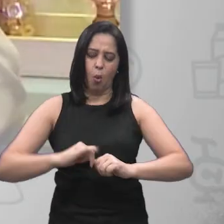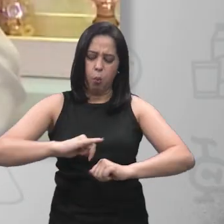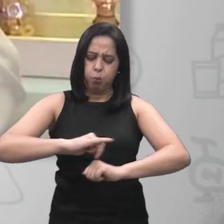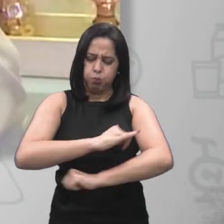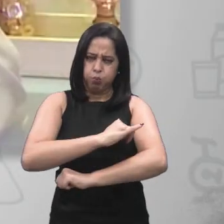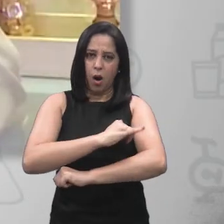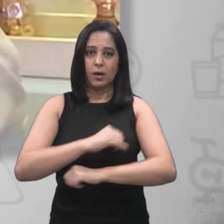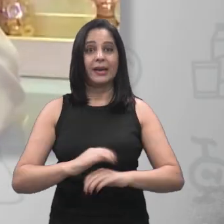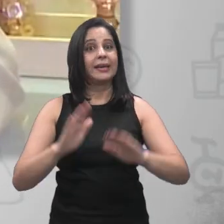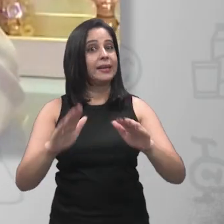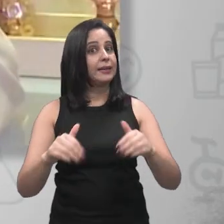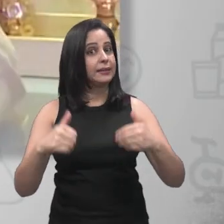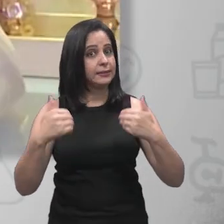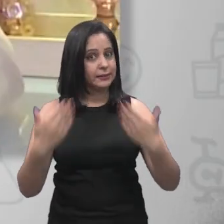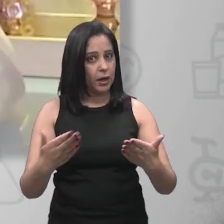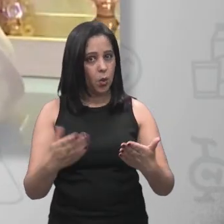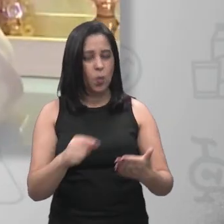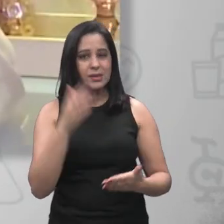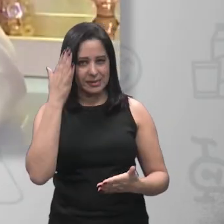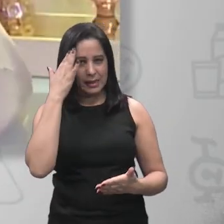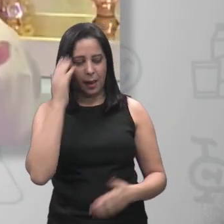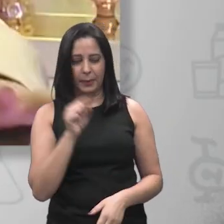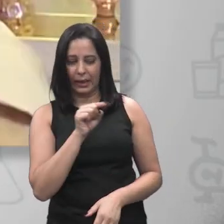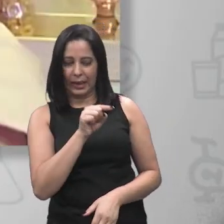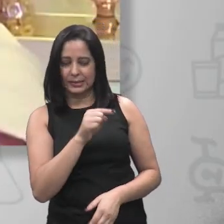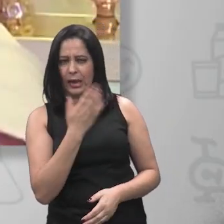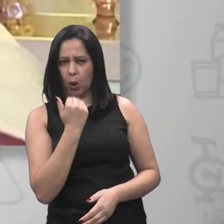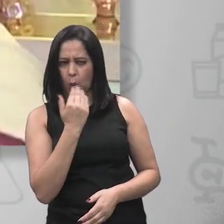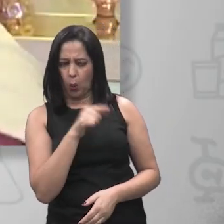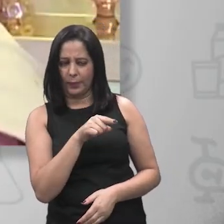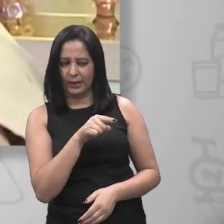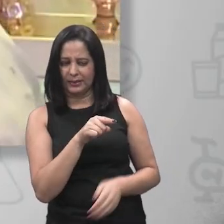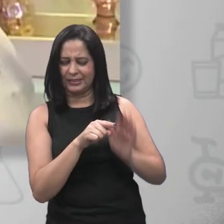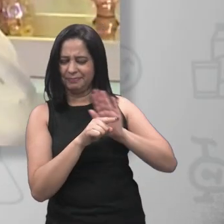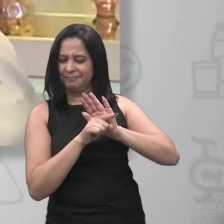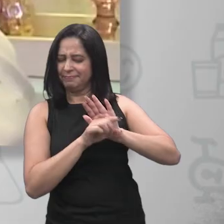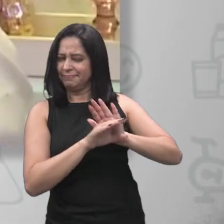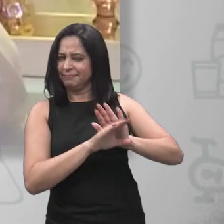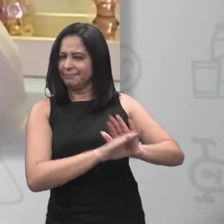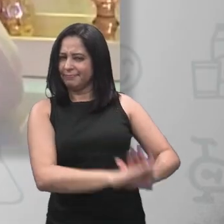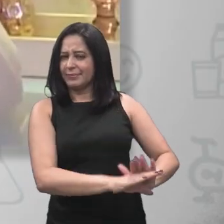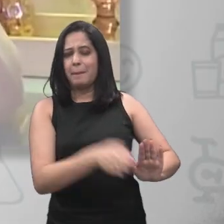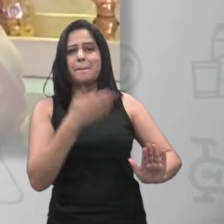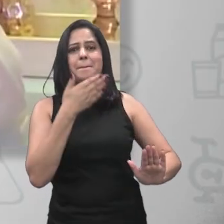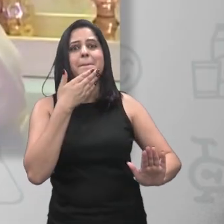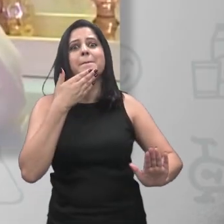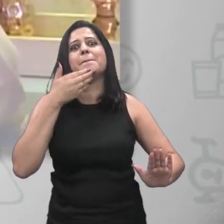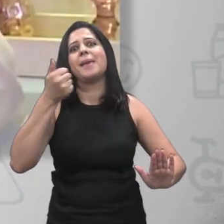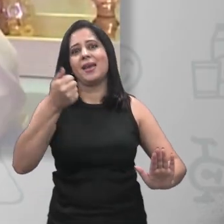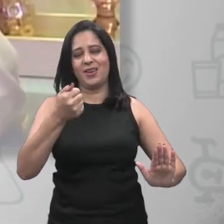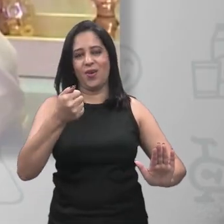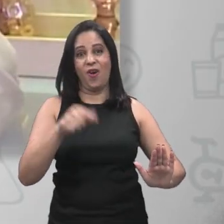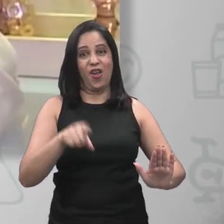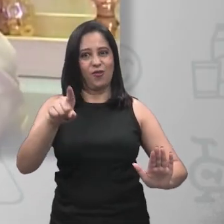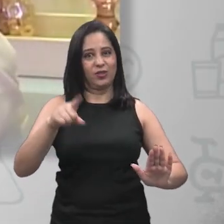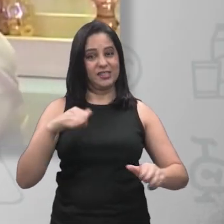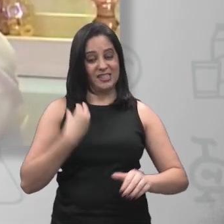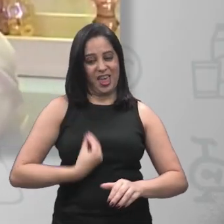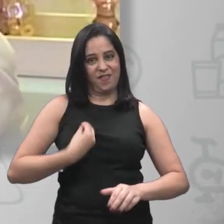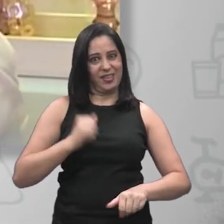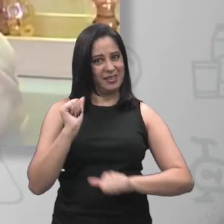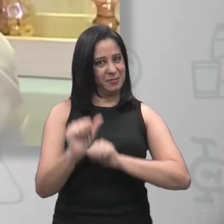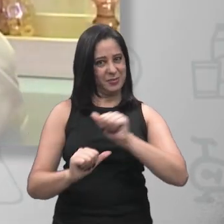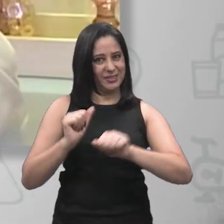gordura corporal. Então, esses alimentos, se você retirar da sua dieta, vai ser assim incrível a transformação que